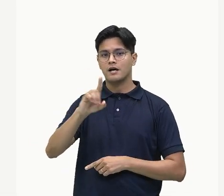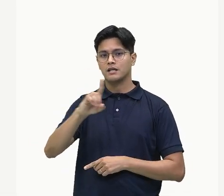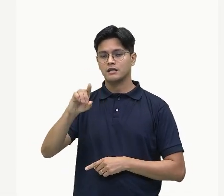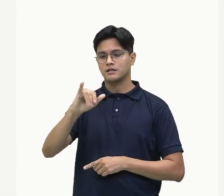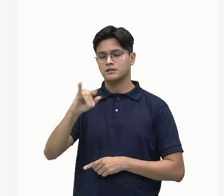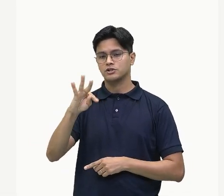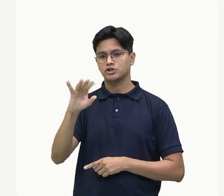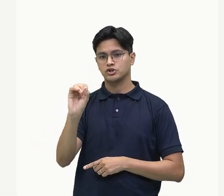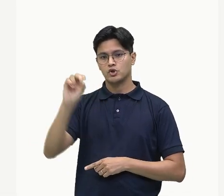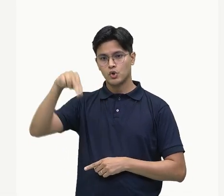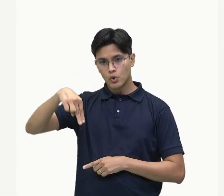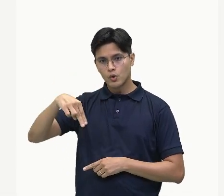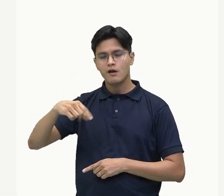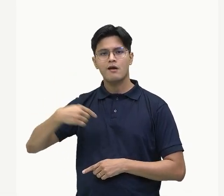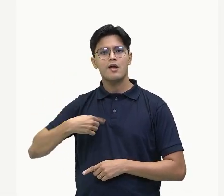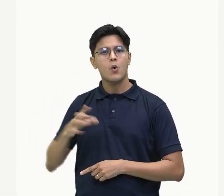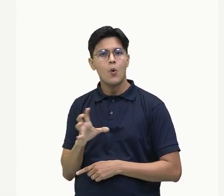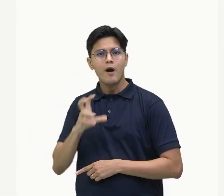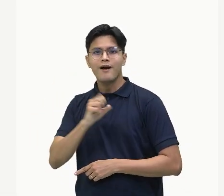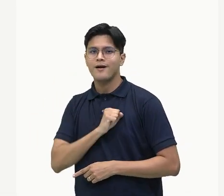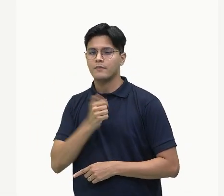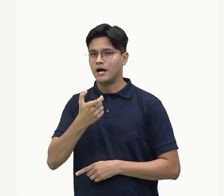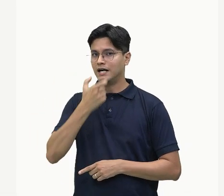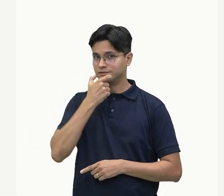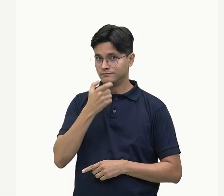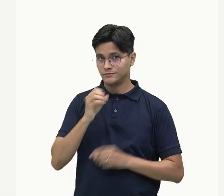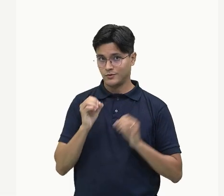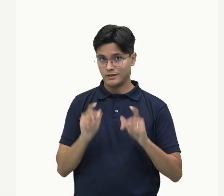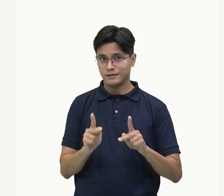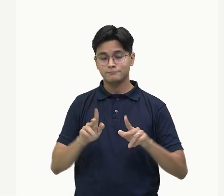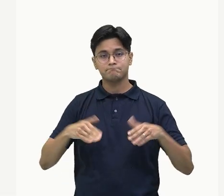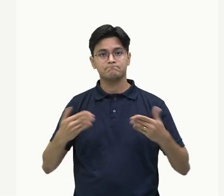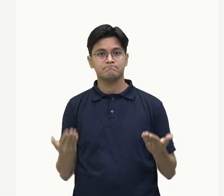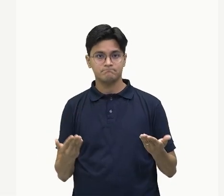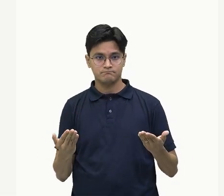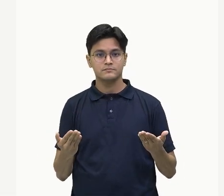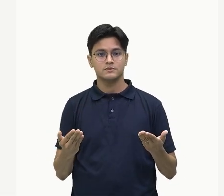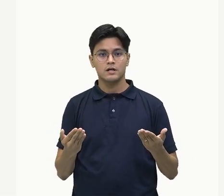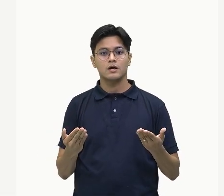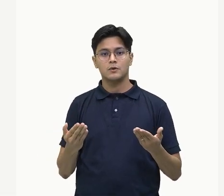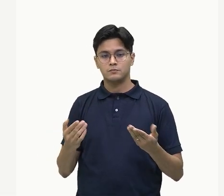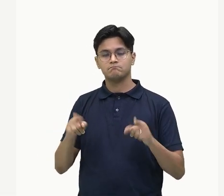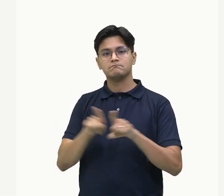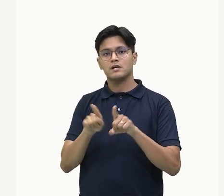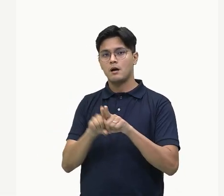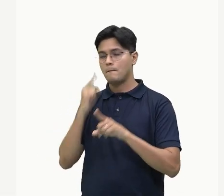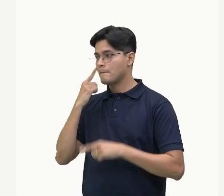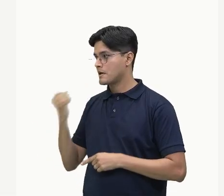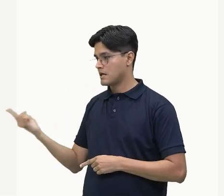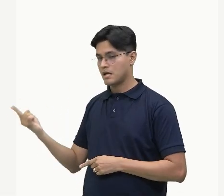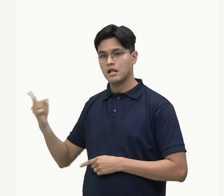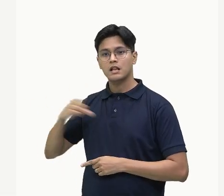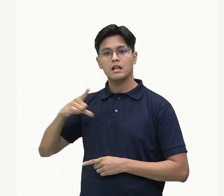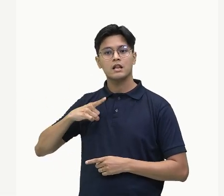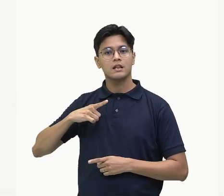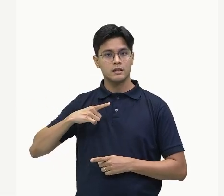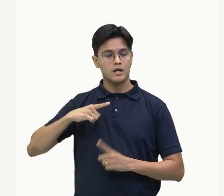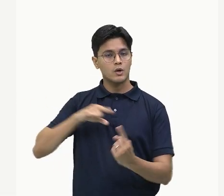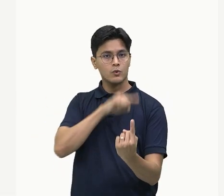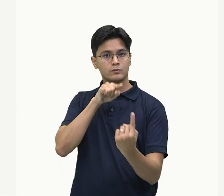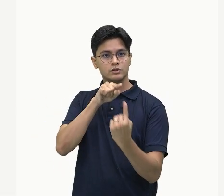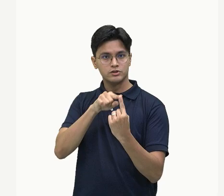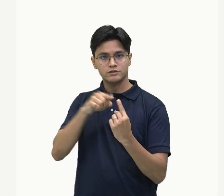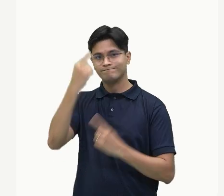Eu adoro, eu amo cookies, ok? Então, in addition também vai assumir essa função de adicionar uma ideia